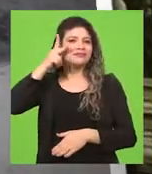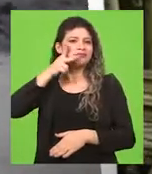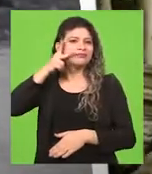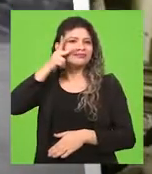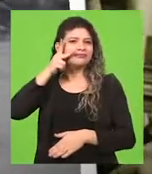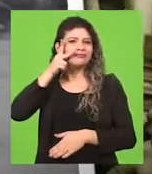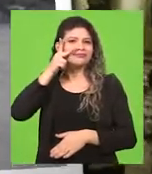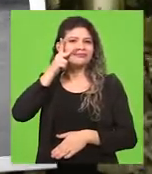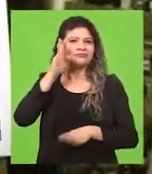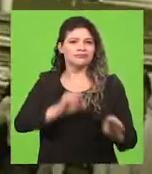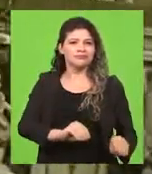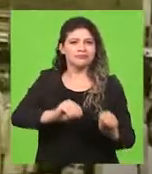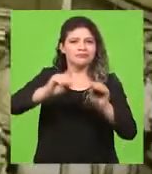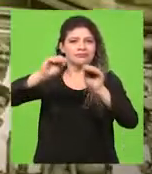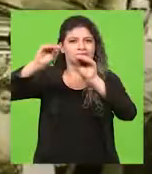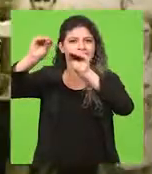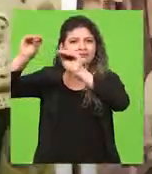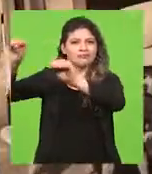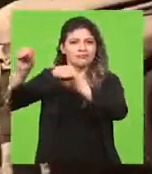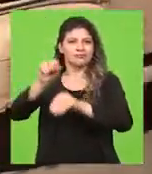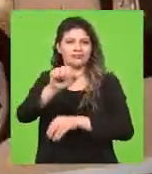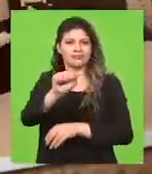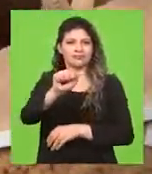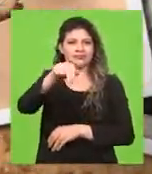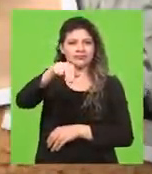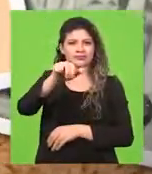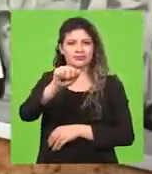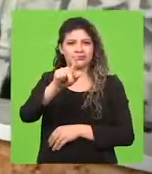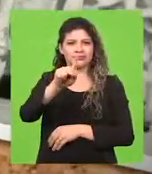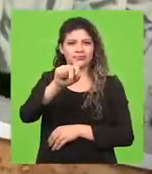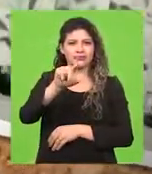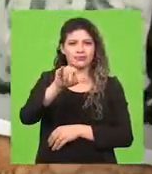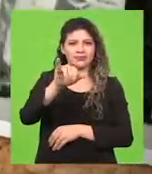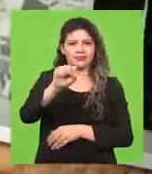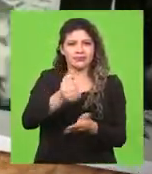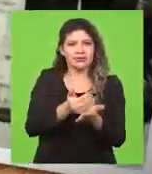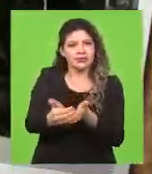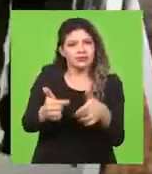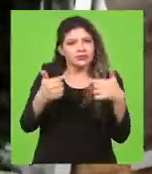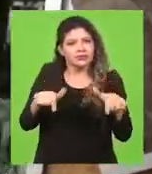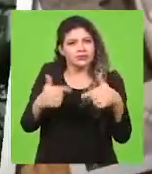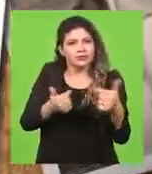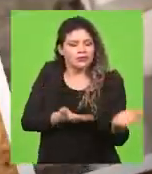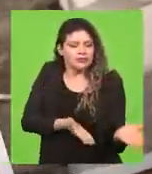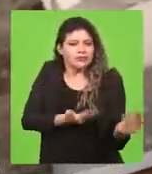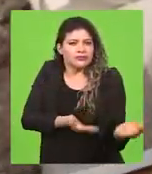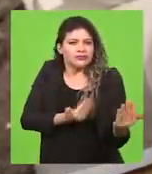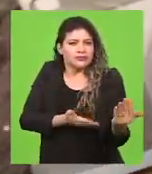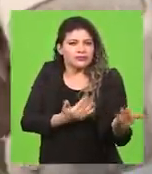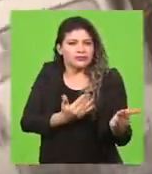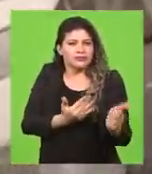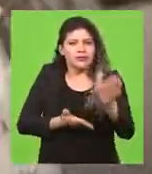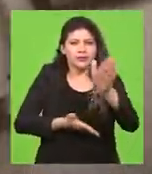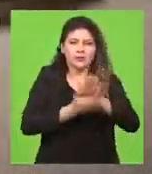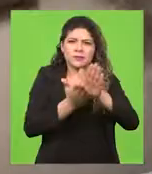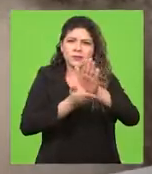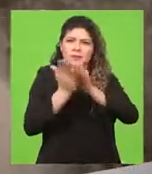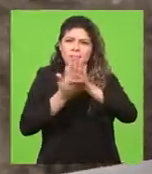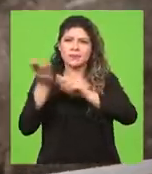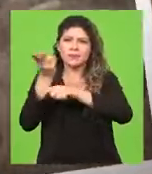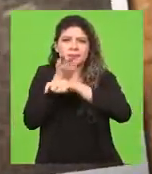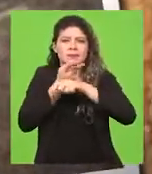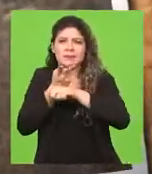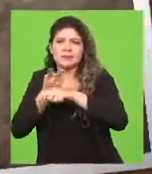Paraíba ainda criança num pau de arara. Foi para Anápolis e começou cedo a trabalhar. Adolescente, botou o pé na estrada atrás